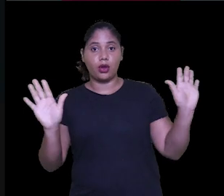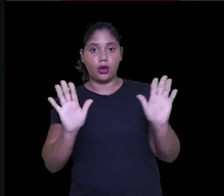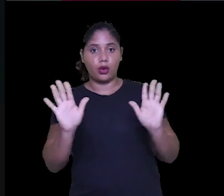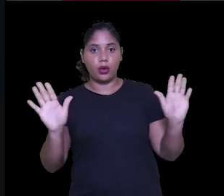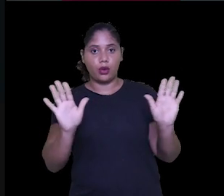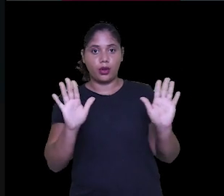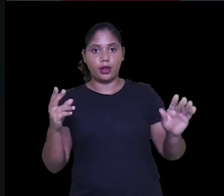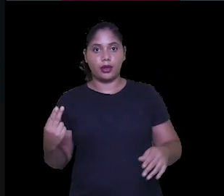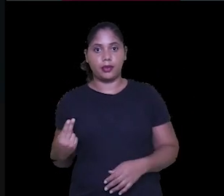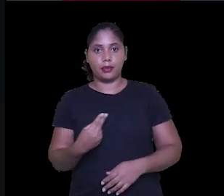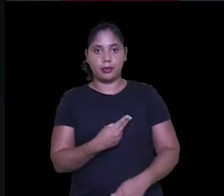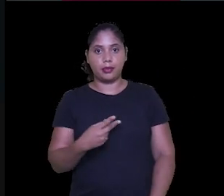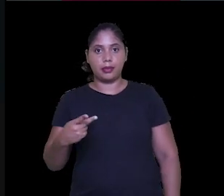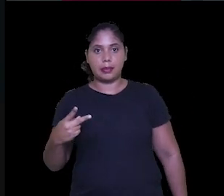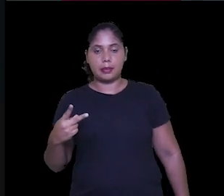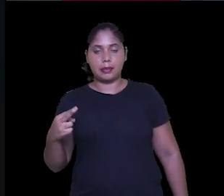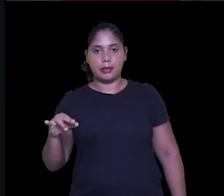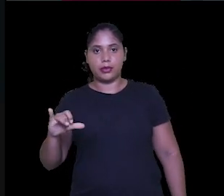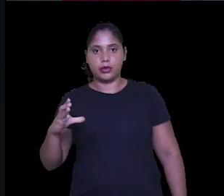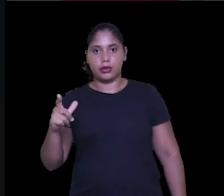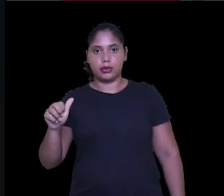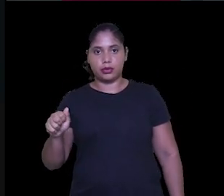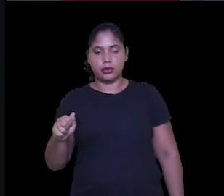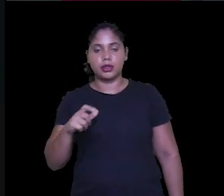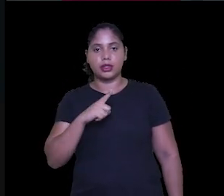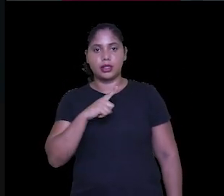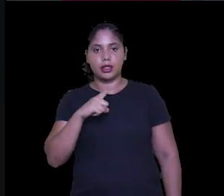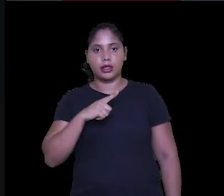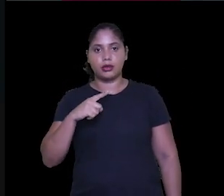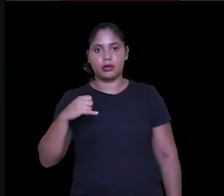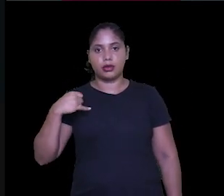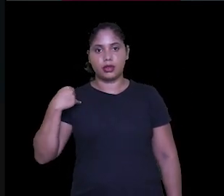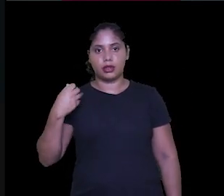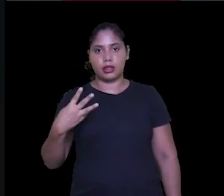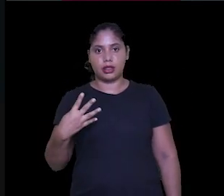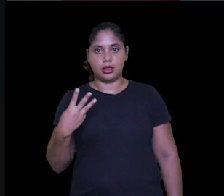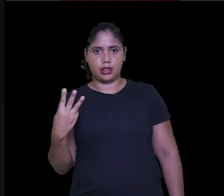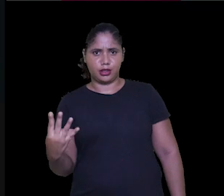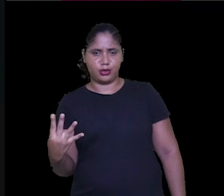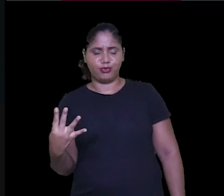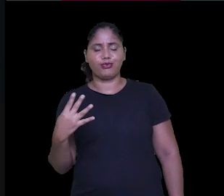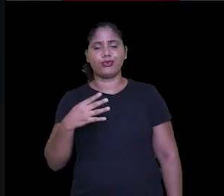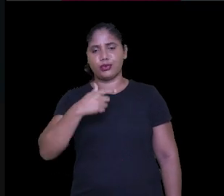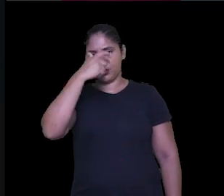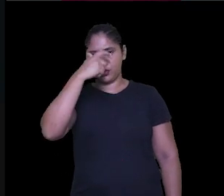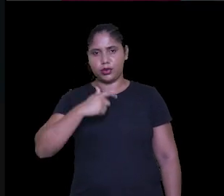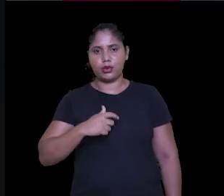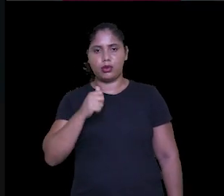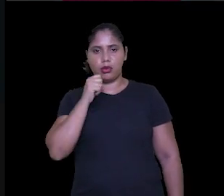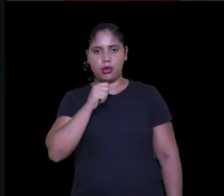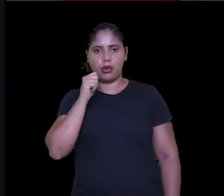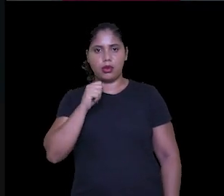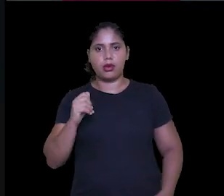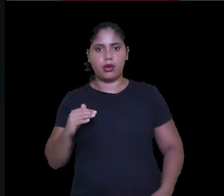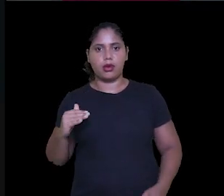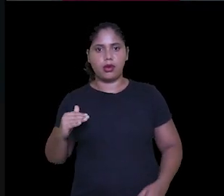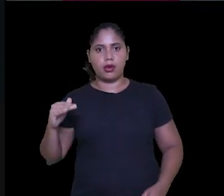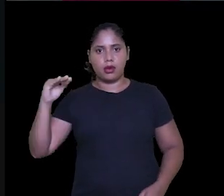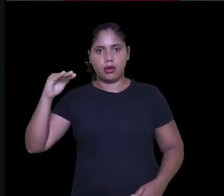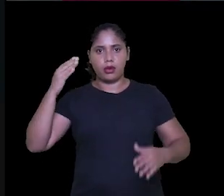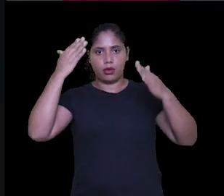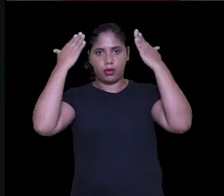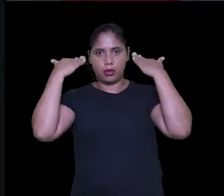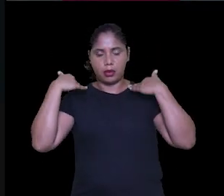Olá, eu sou Priscila Andrade, tenho 34 anos, sou uma mulher de estatura mediana, tenho cabelos e